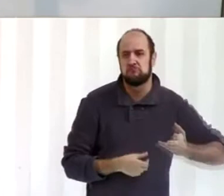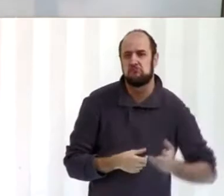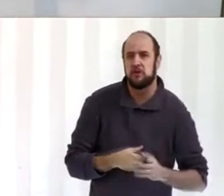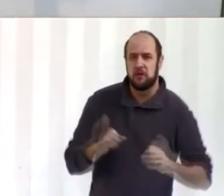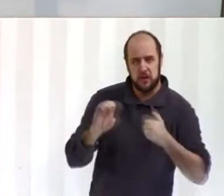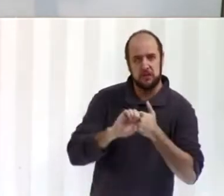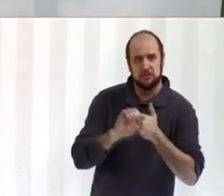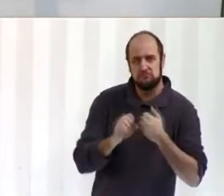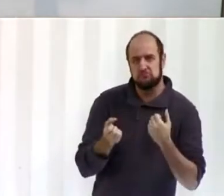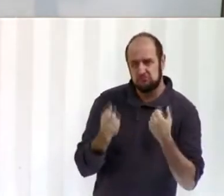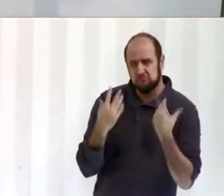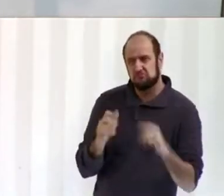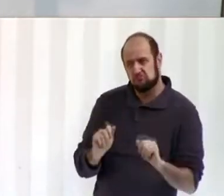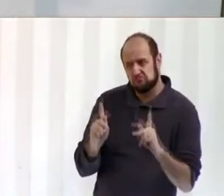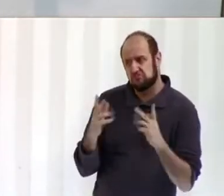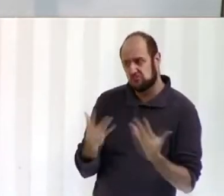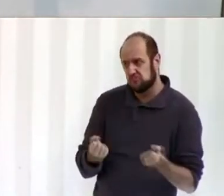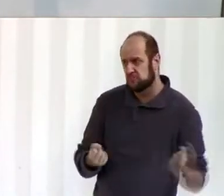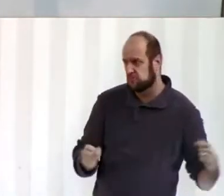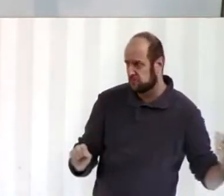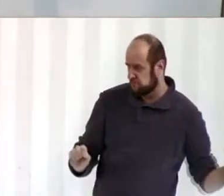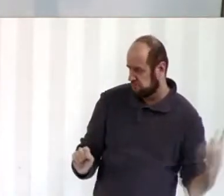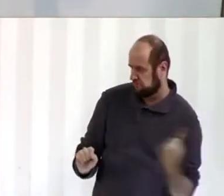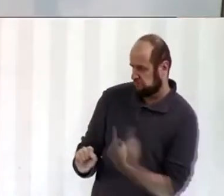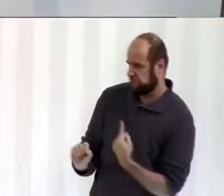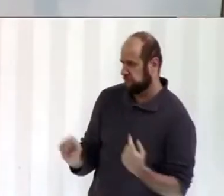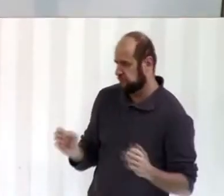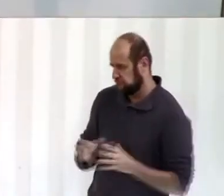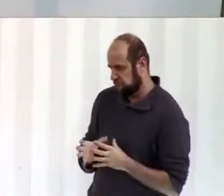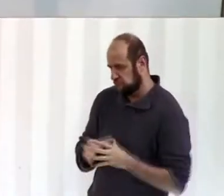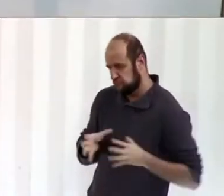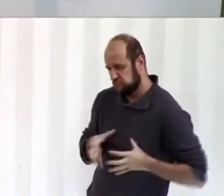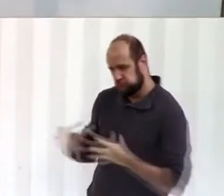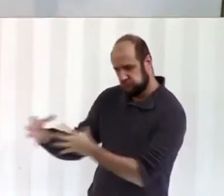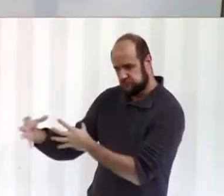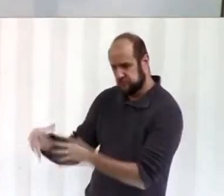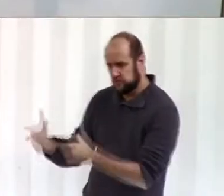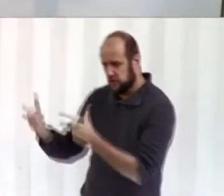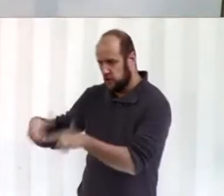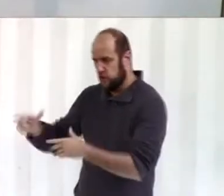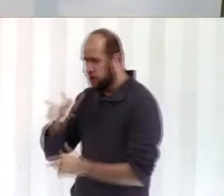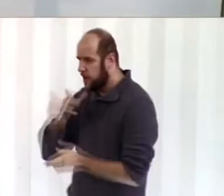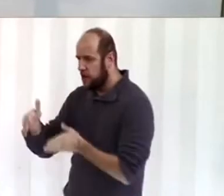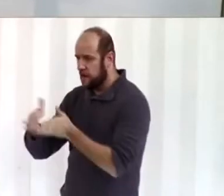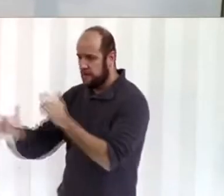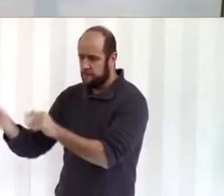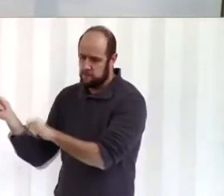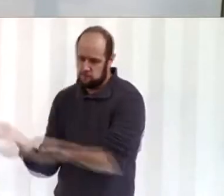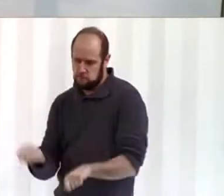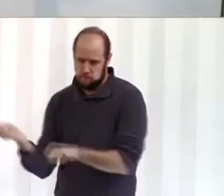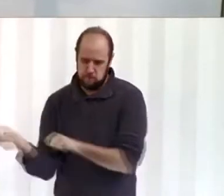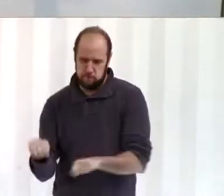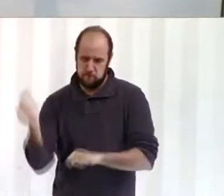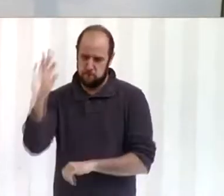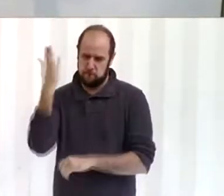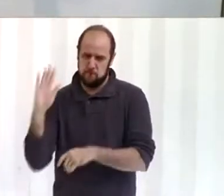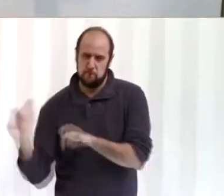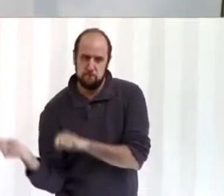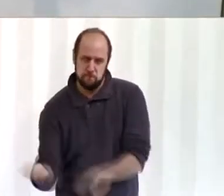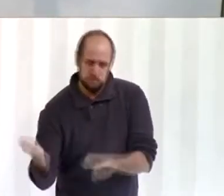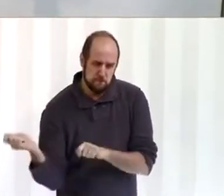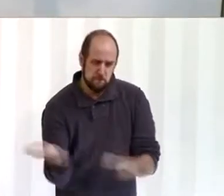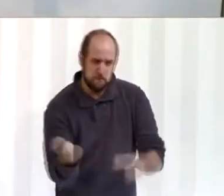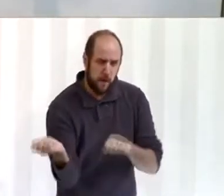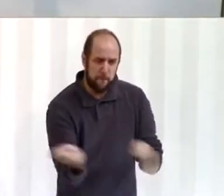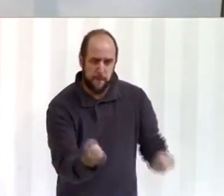então acompanha, e ali eles estão na beira do rio Jordão cortando madeira, e enquanto eles estão ali